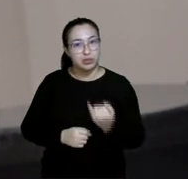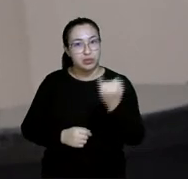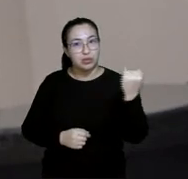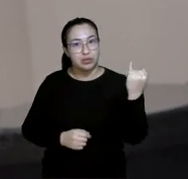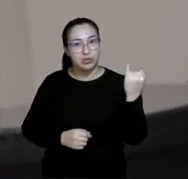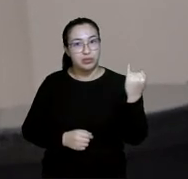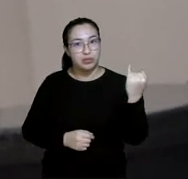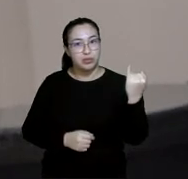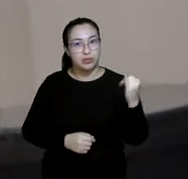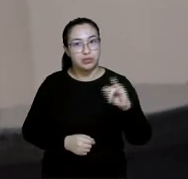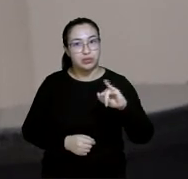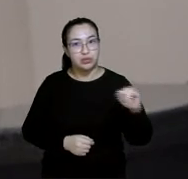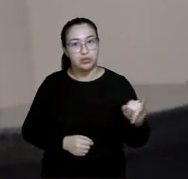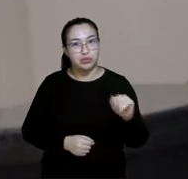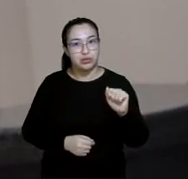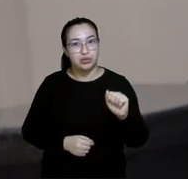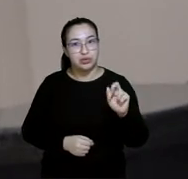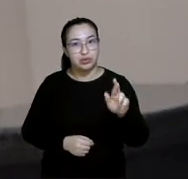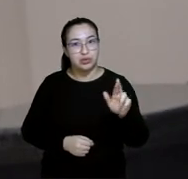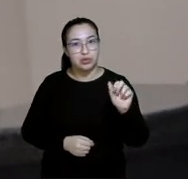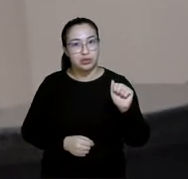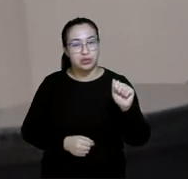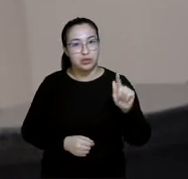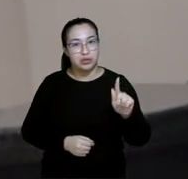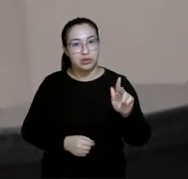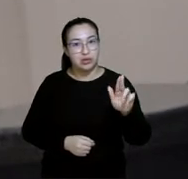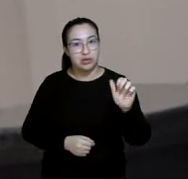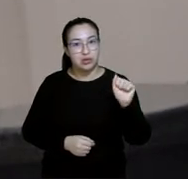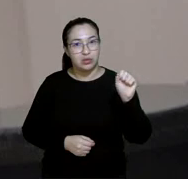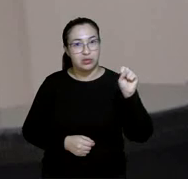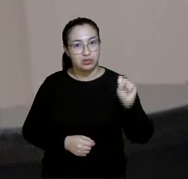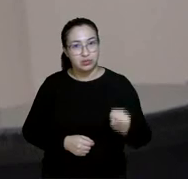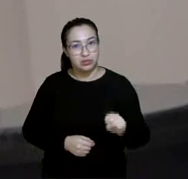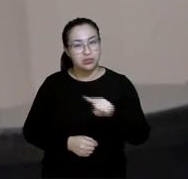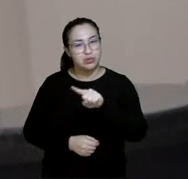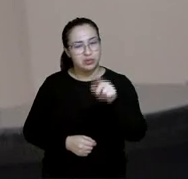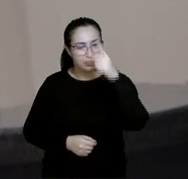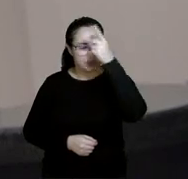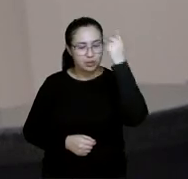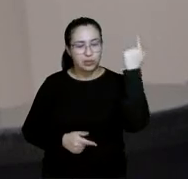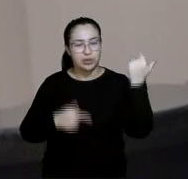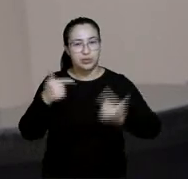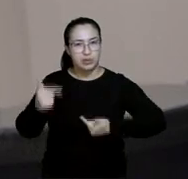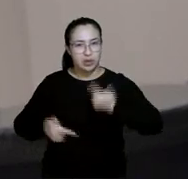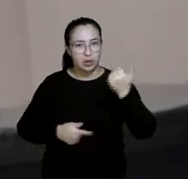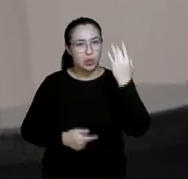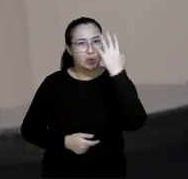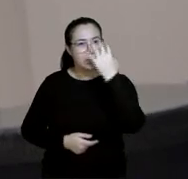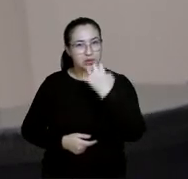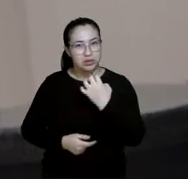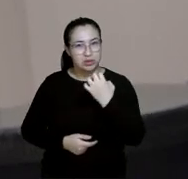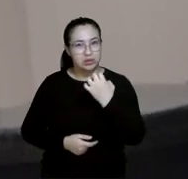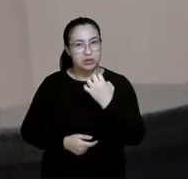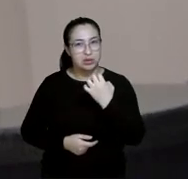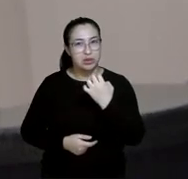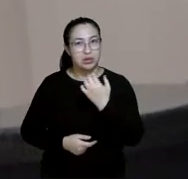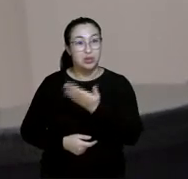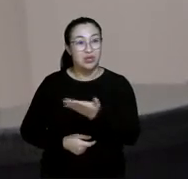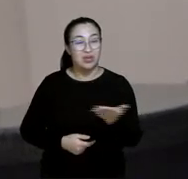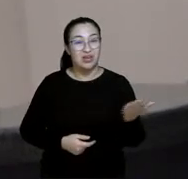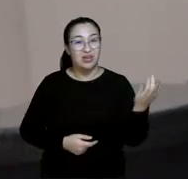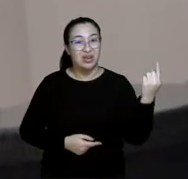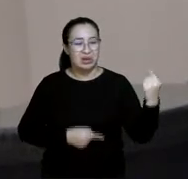bela Jaraguá do Sul, de pessoas tão honrosas, de gente trabalhadora, séria, adversários políticos